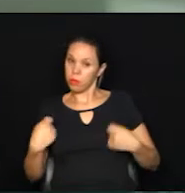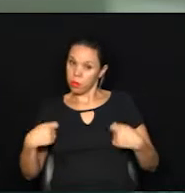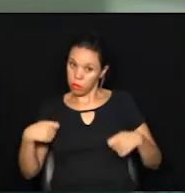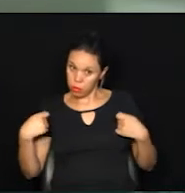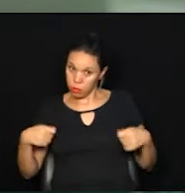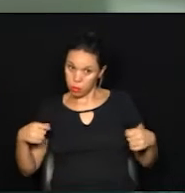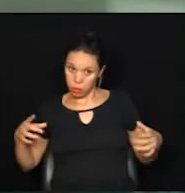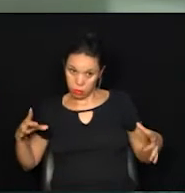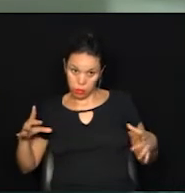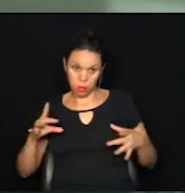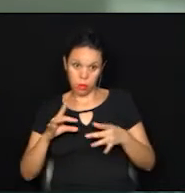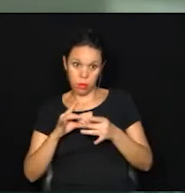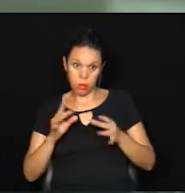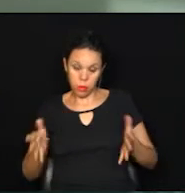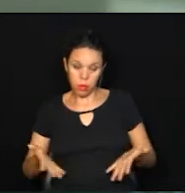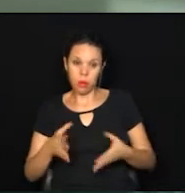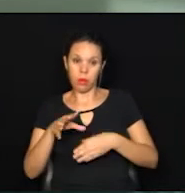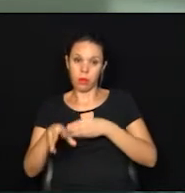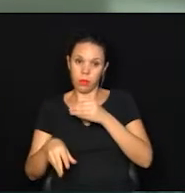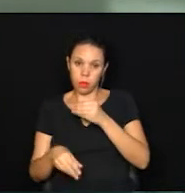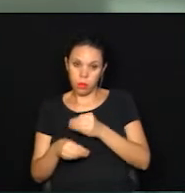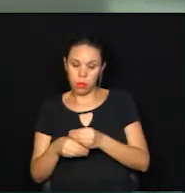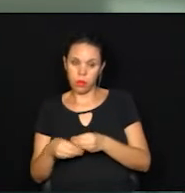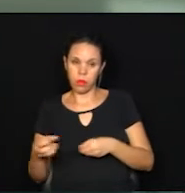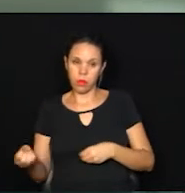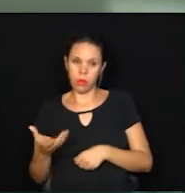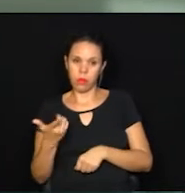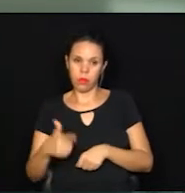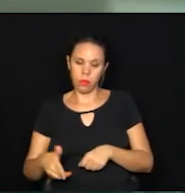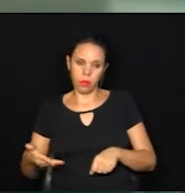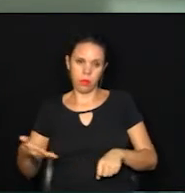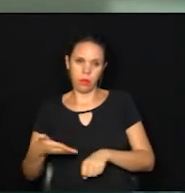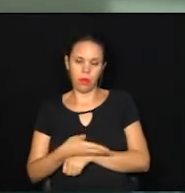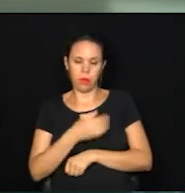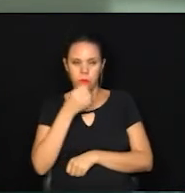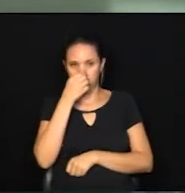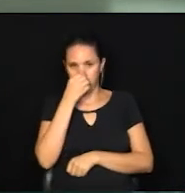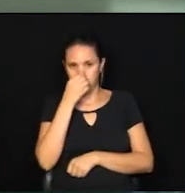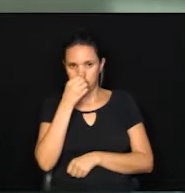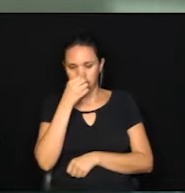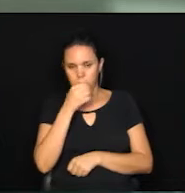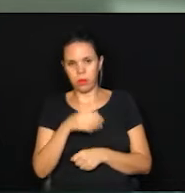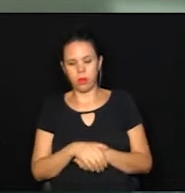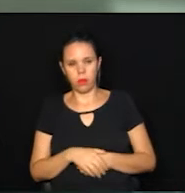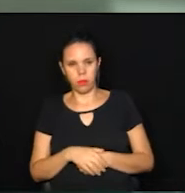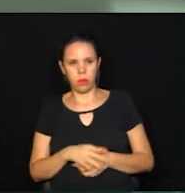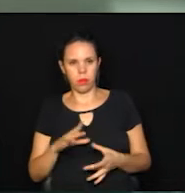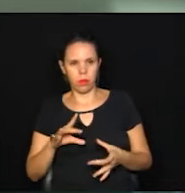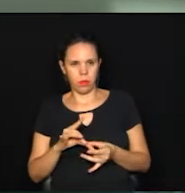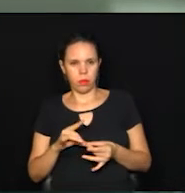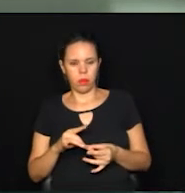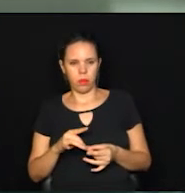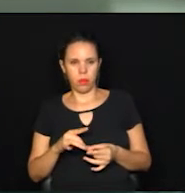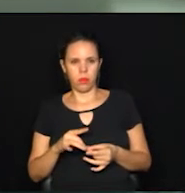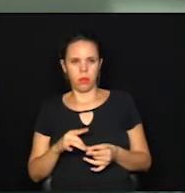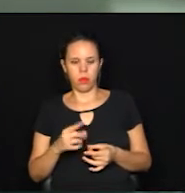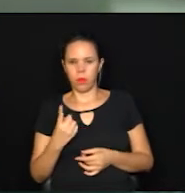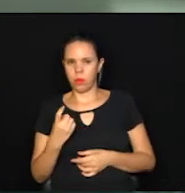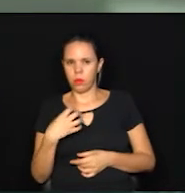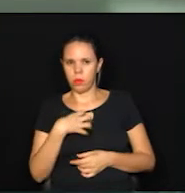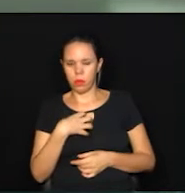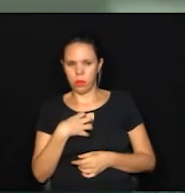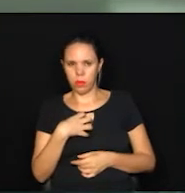que nos inserirmos novamente nesse tabuleiro multilateral coletivo, que vai ser a única